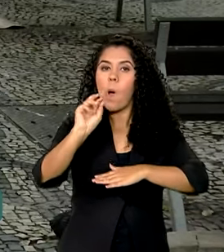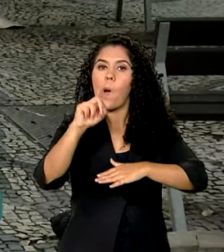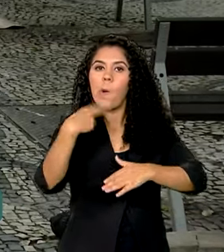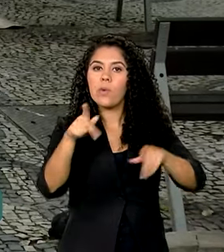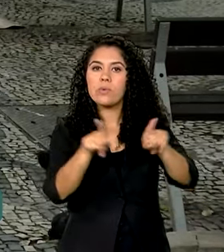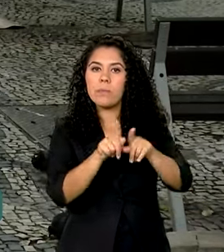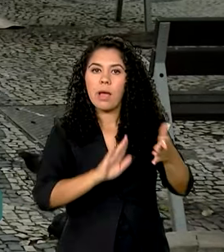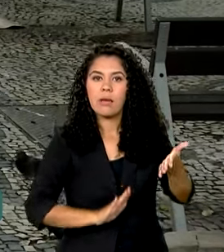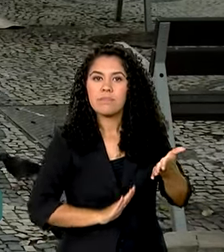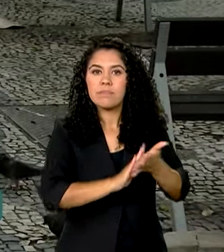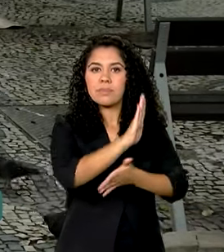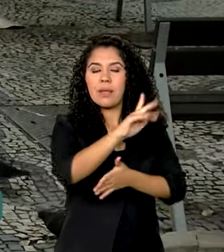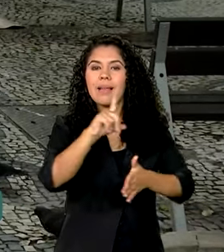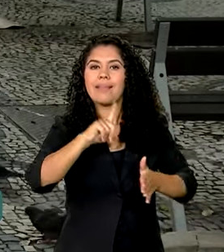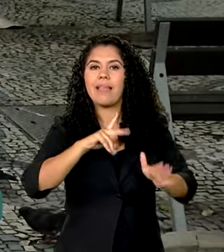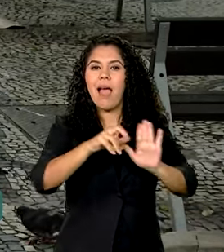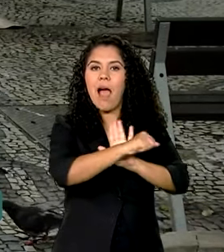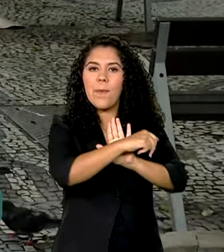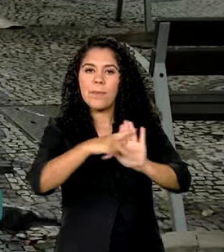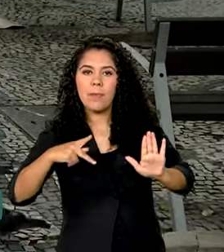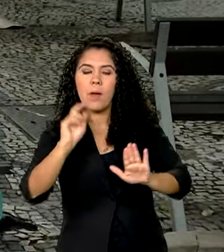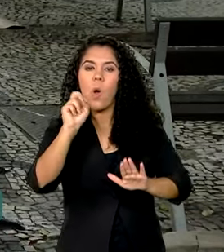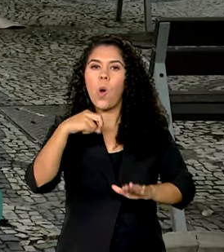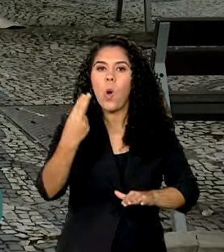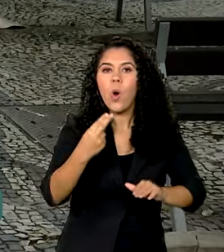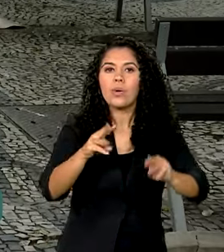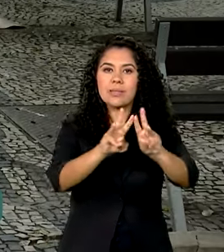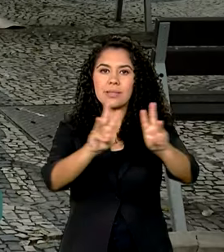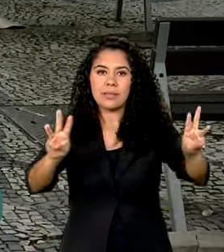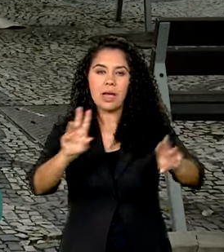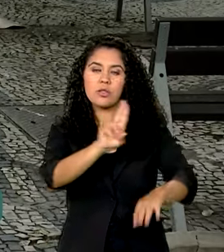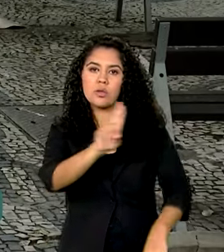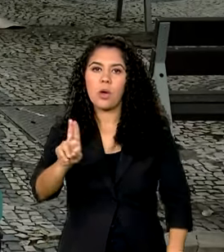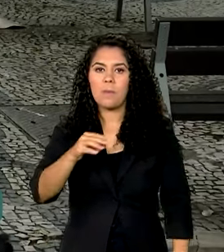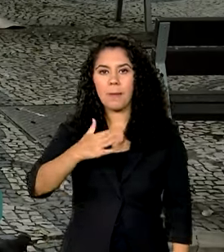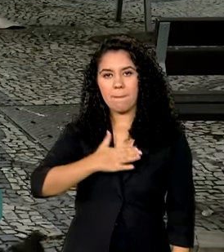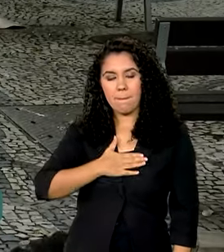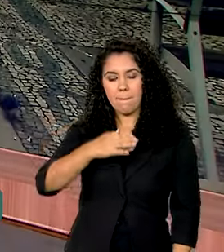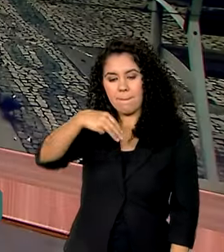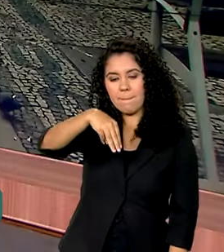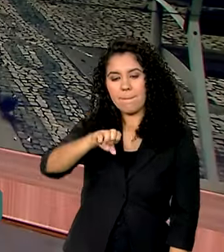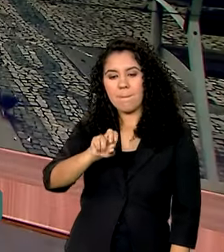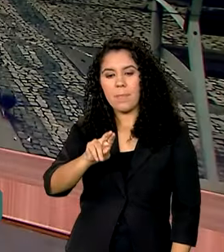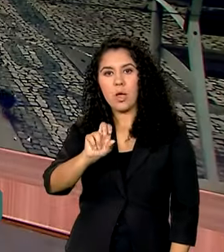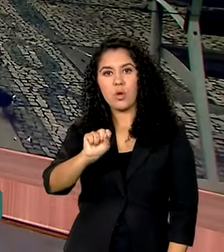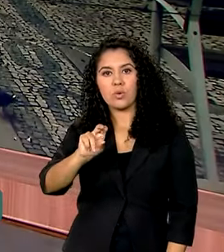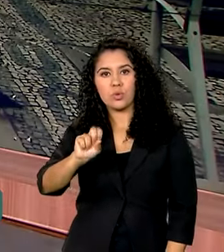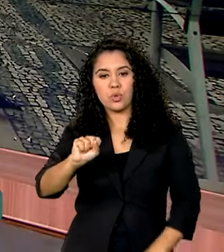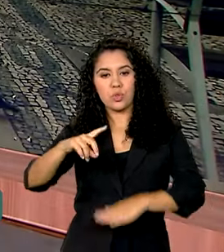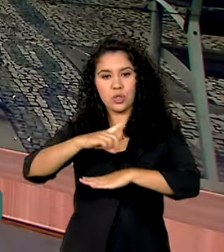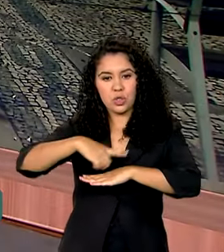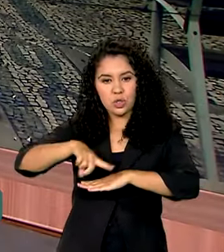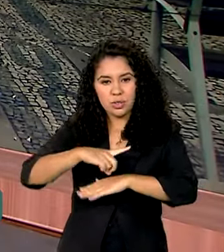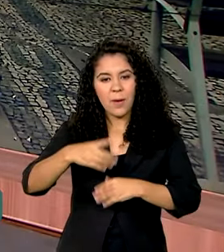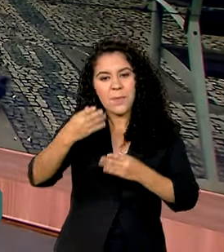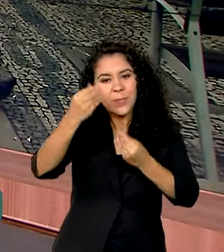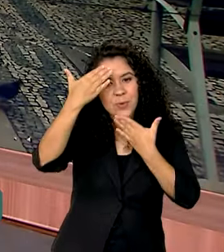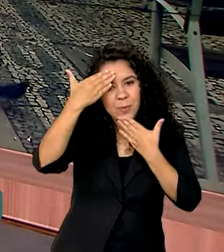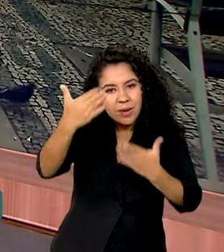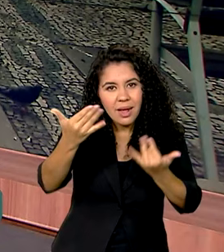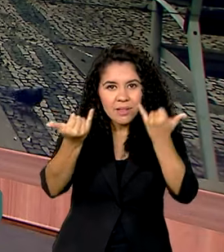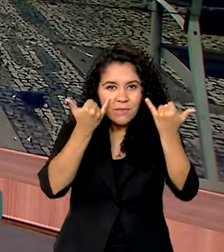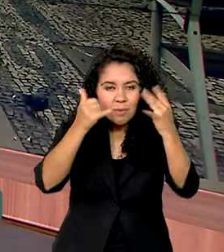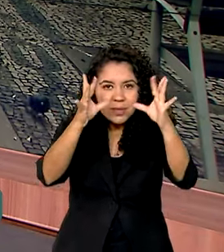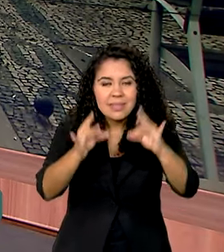pelo aplicativo ou pelo site Meu SUS Digital. Vanessa, eu volto com você. Ok, Cláudia, obrigada pelas informações.